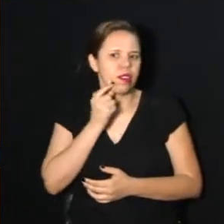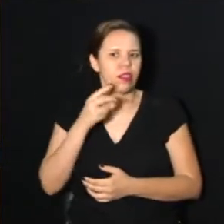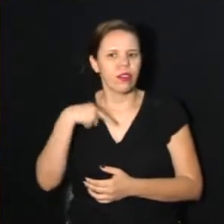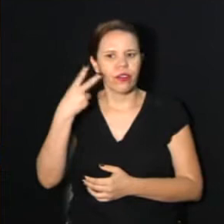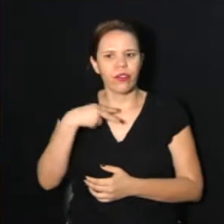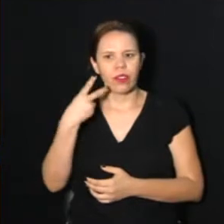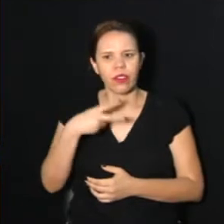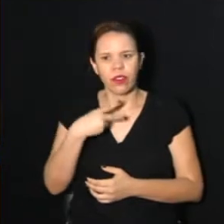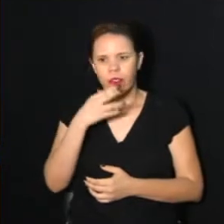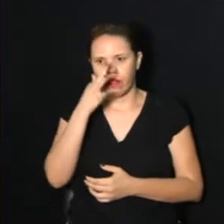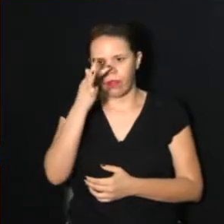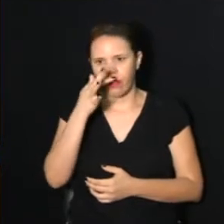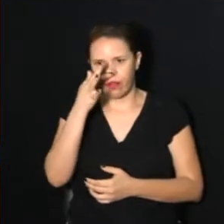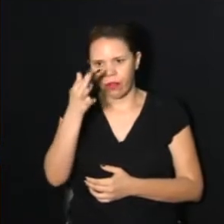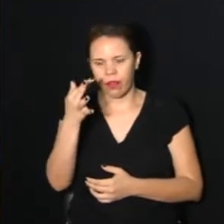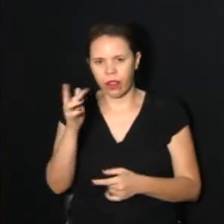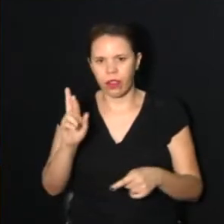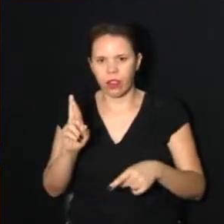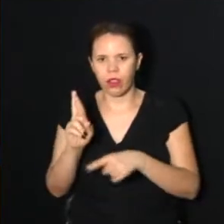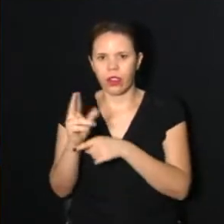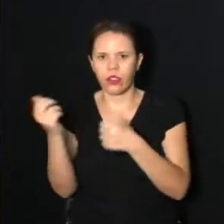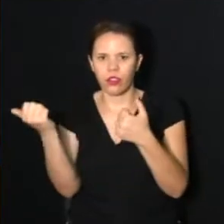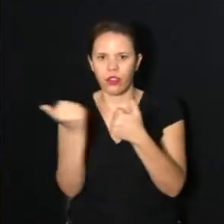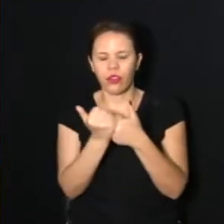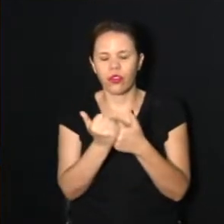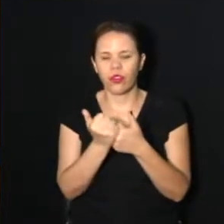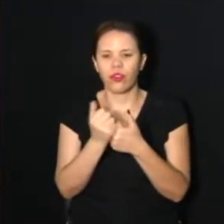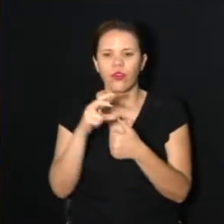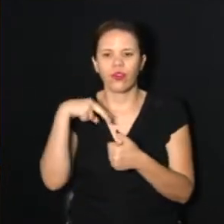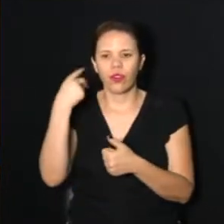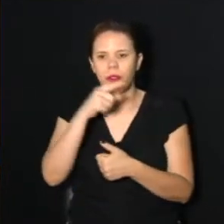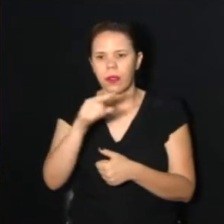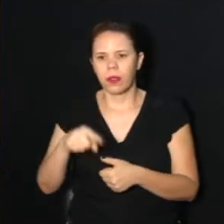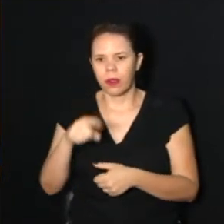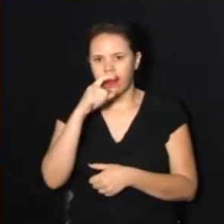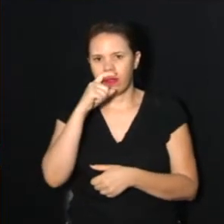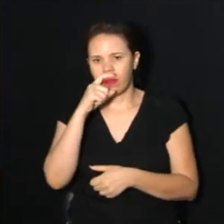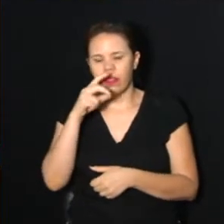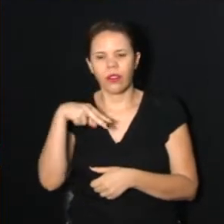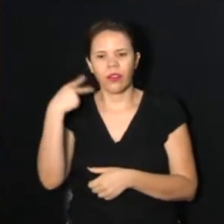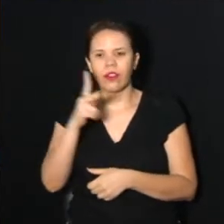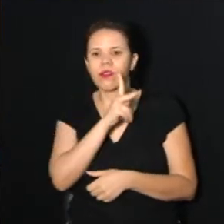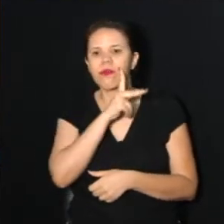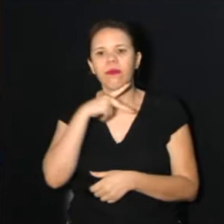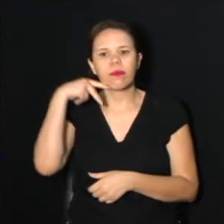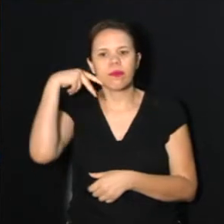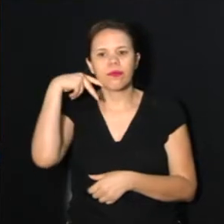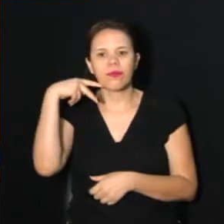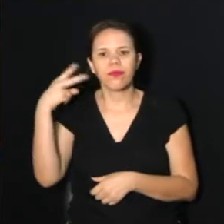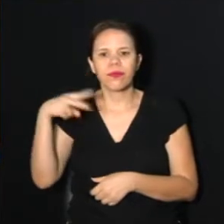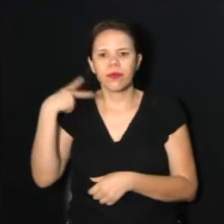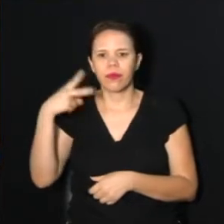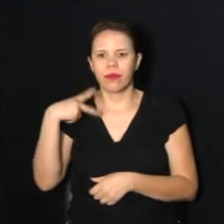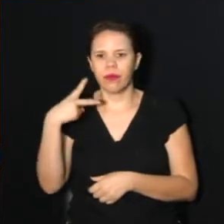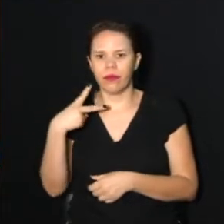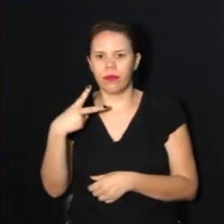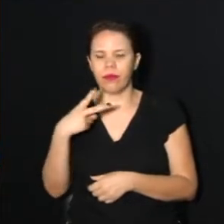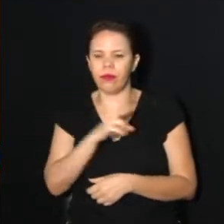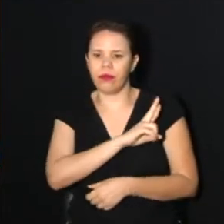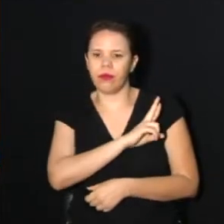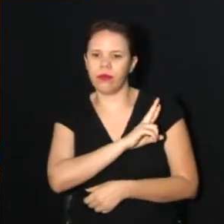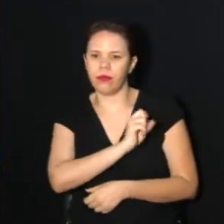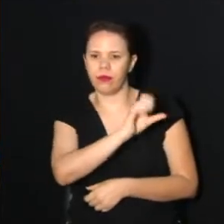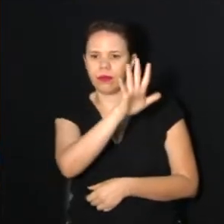Flores, representando, substituindo o vereador Zé Carlos, do vereador Pirmínio Monteiro, do vereador Rubens